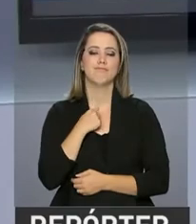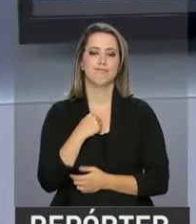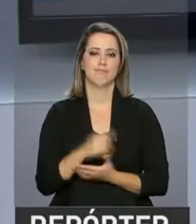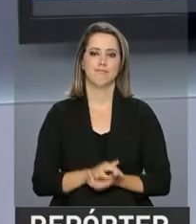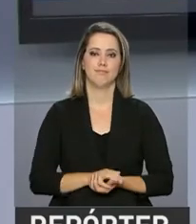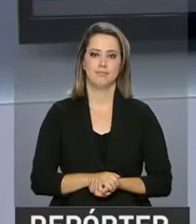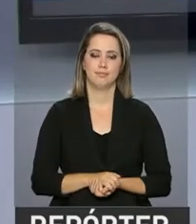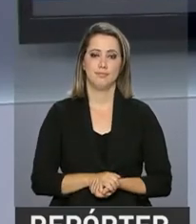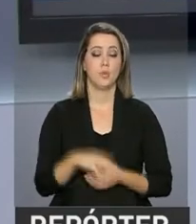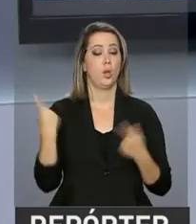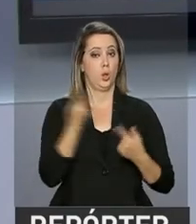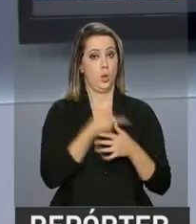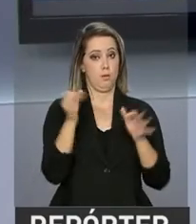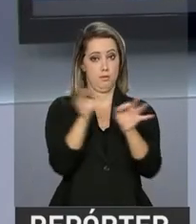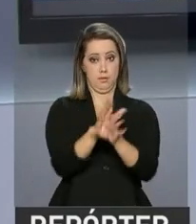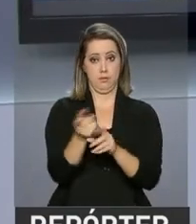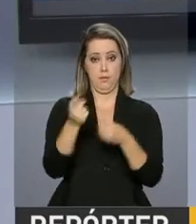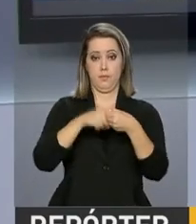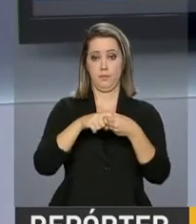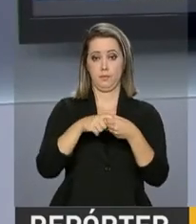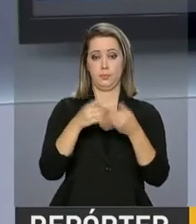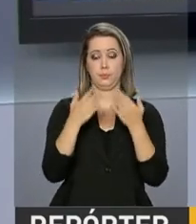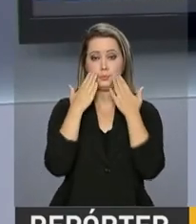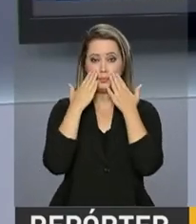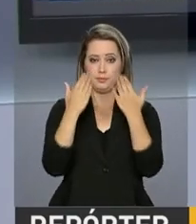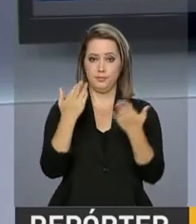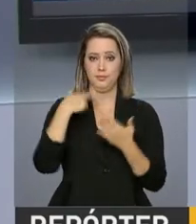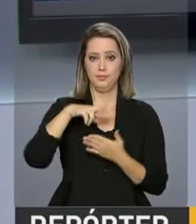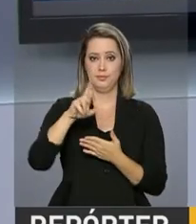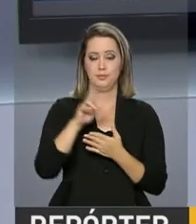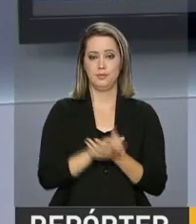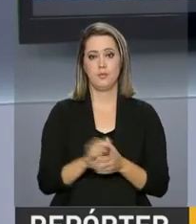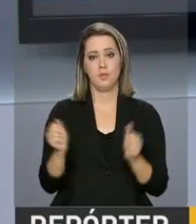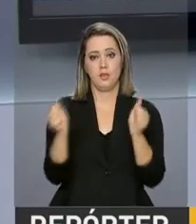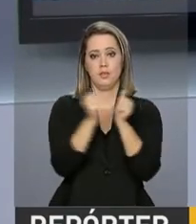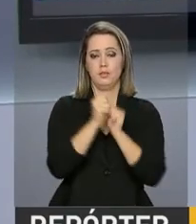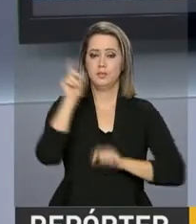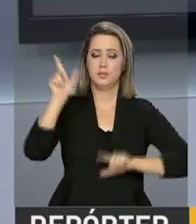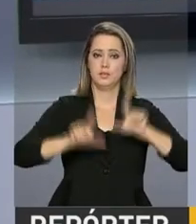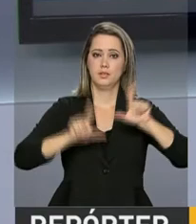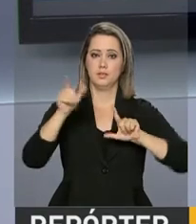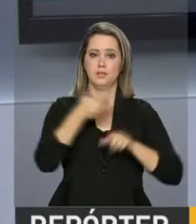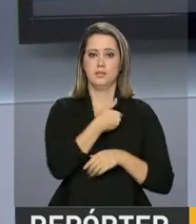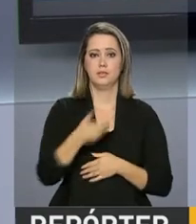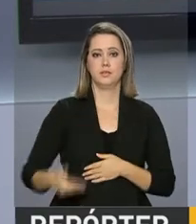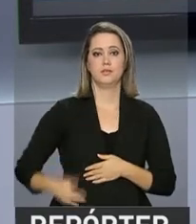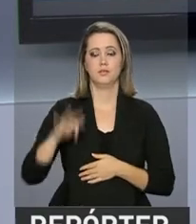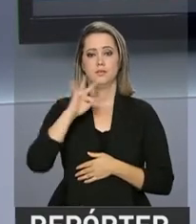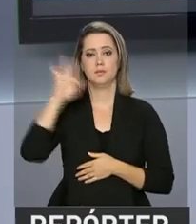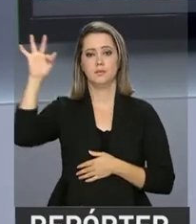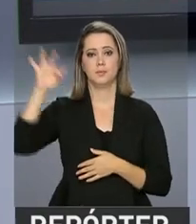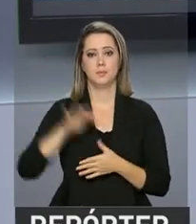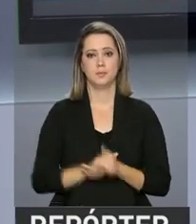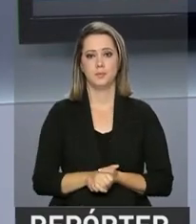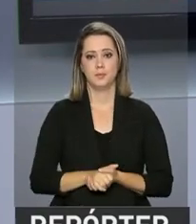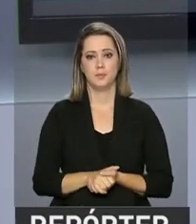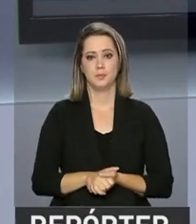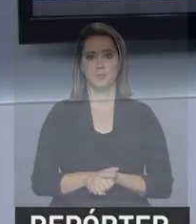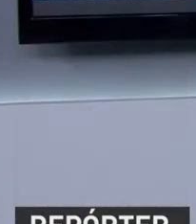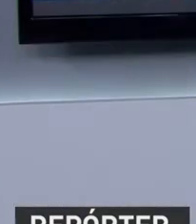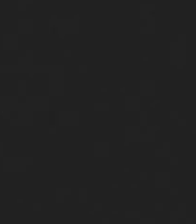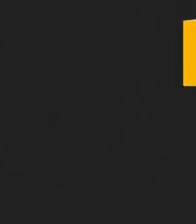ficamos por aqui voltaremos na próxima edição do repórter nbr continue com a gente e nbr a tv do governo federal